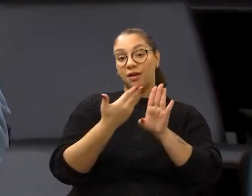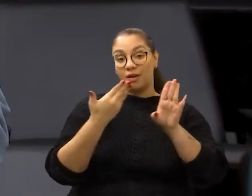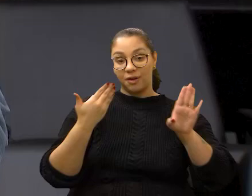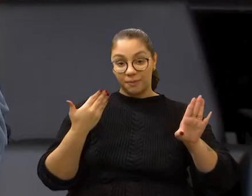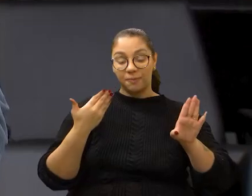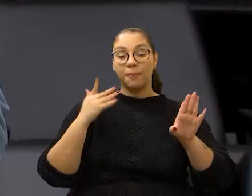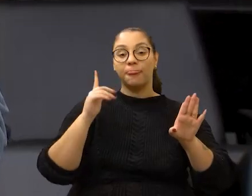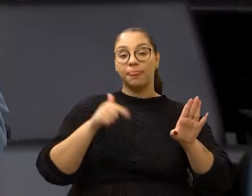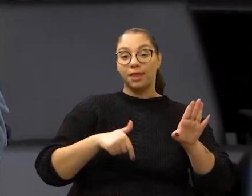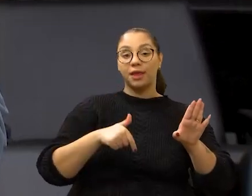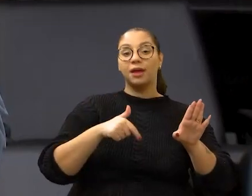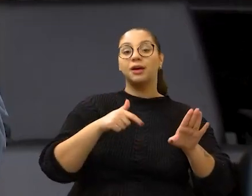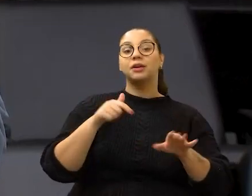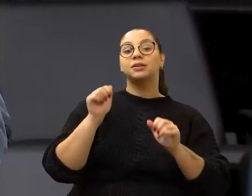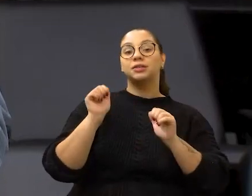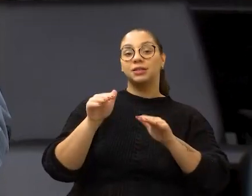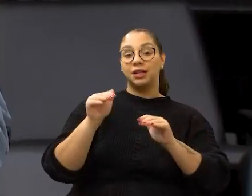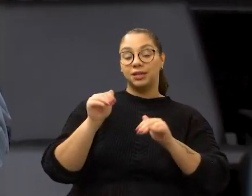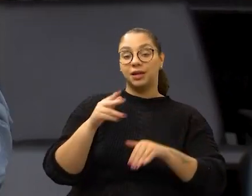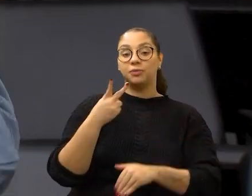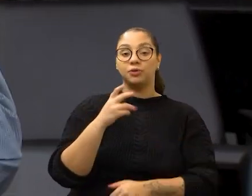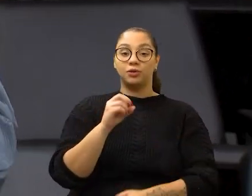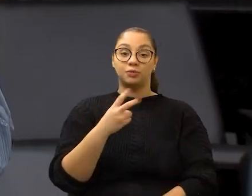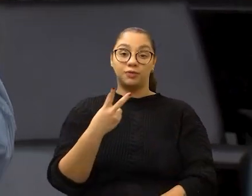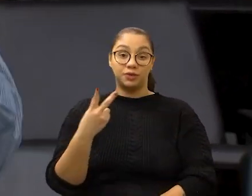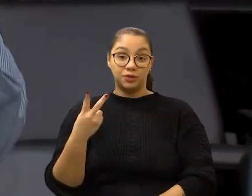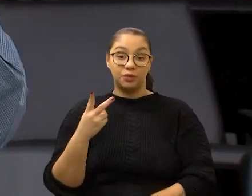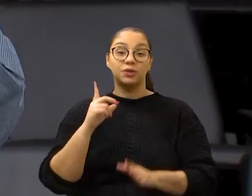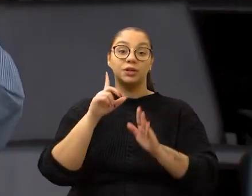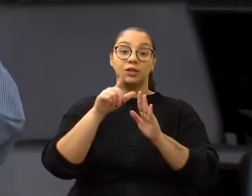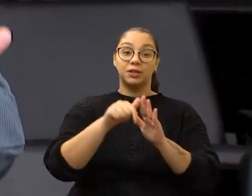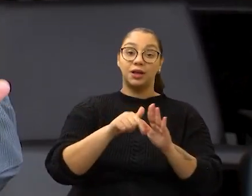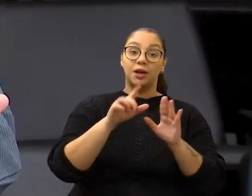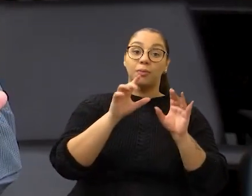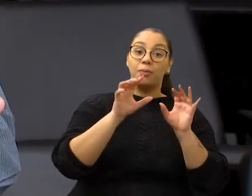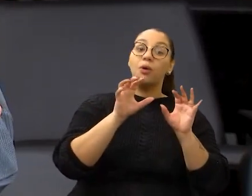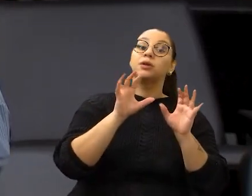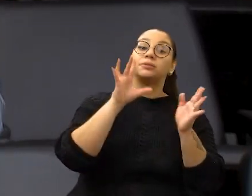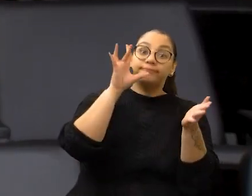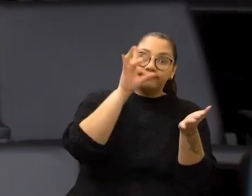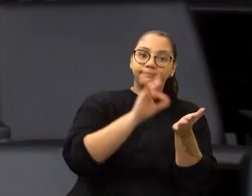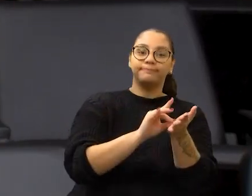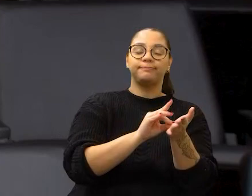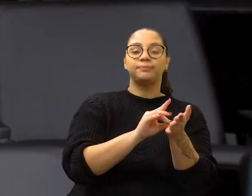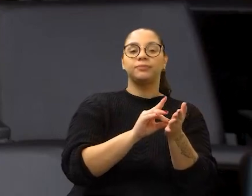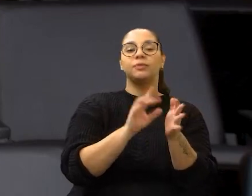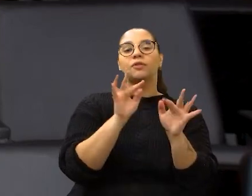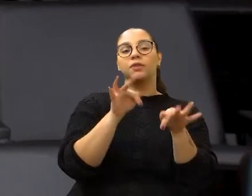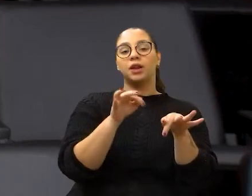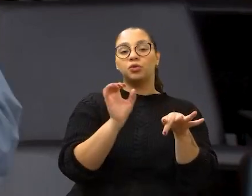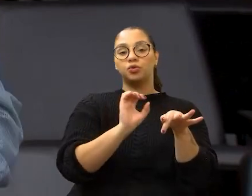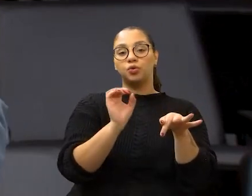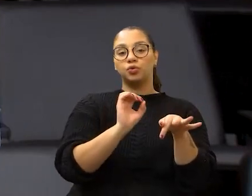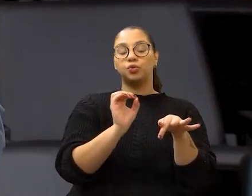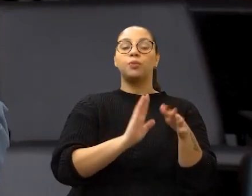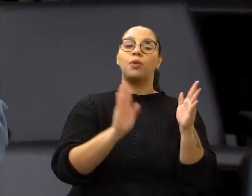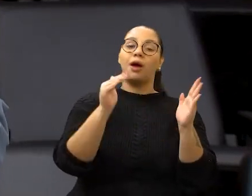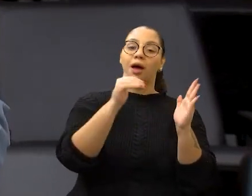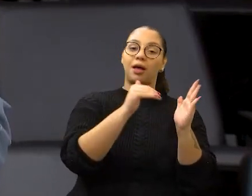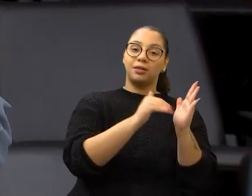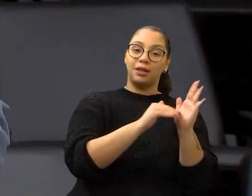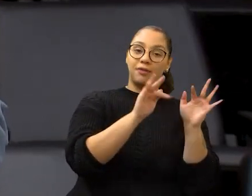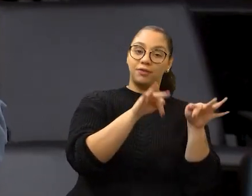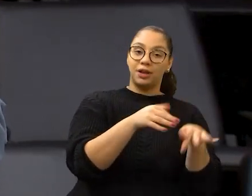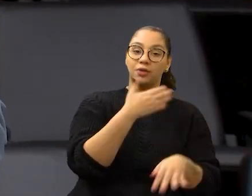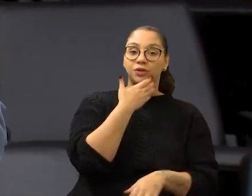titular do cargo em setembro de 2022 e depois em definitivo do final de outubro até o final